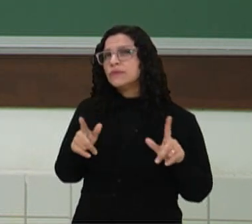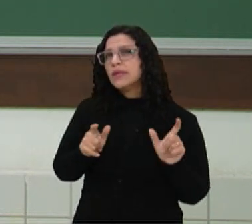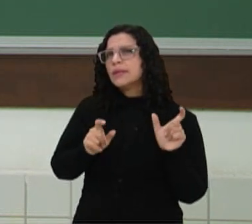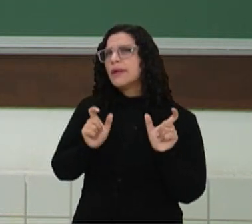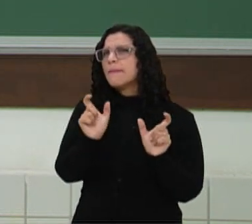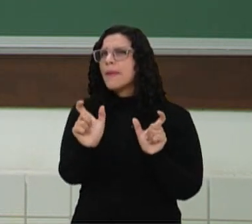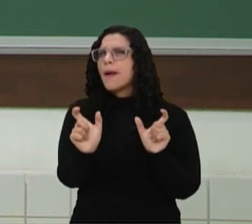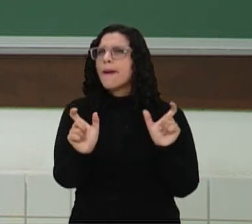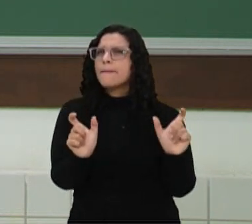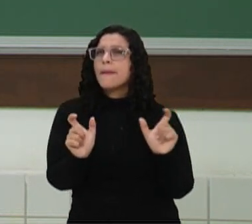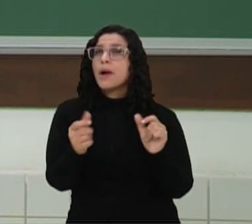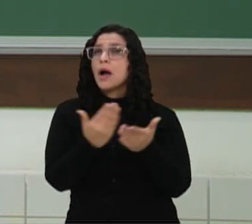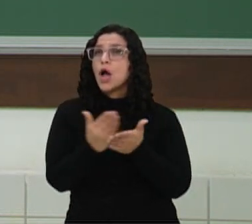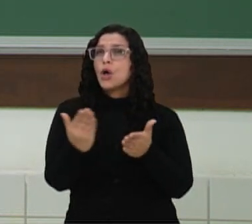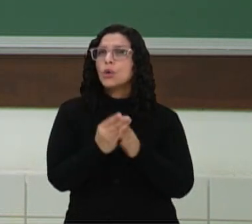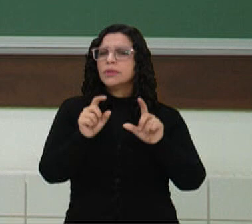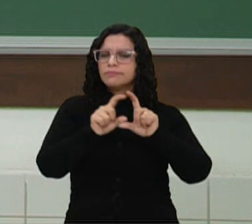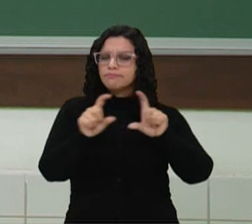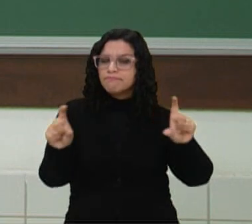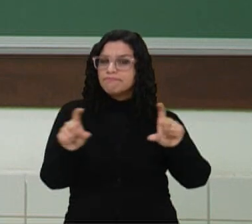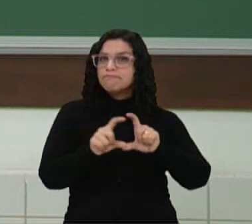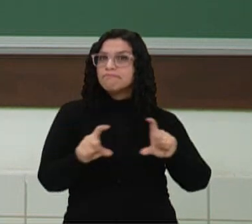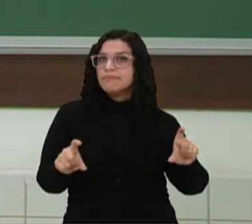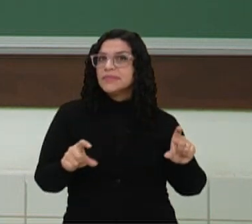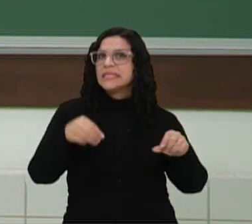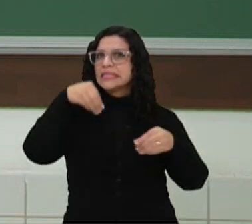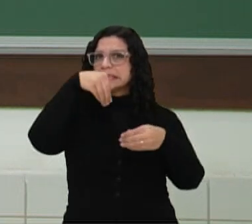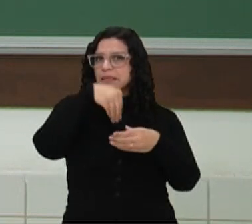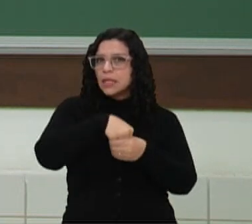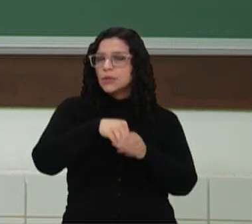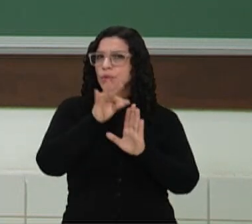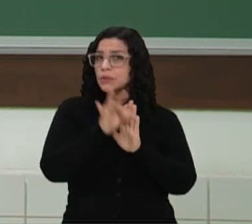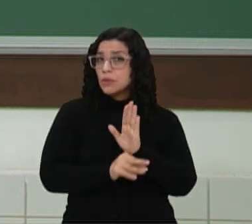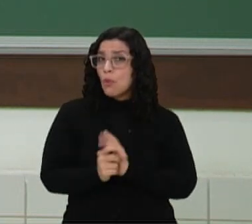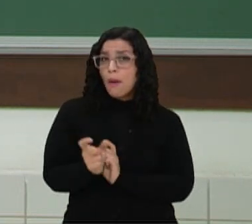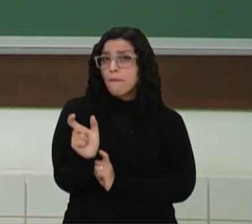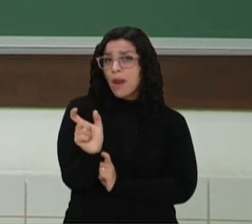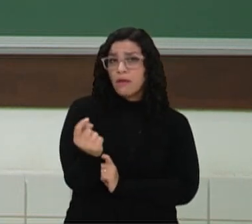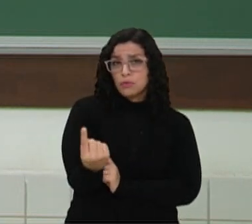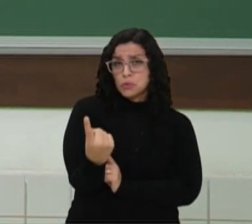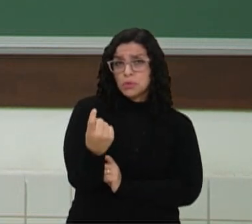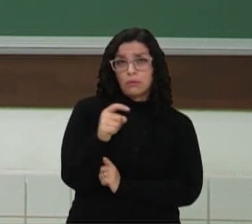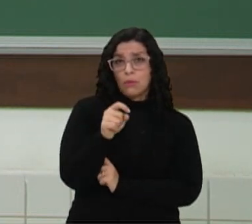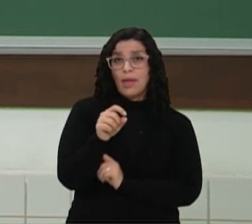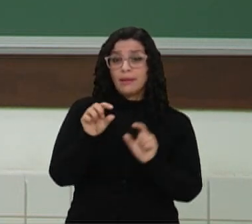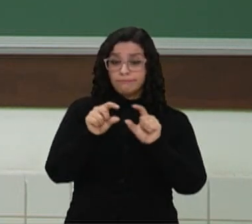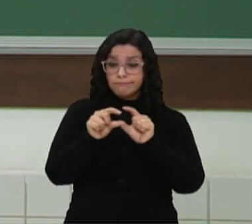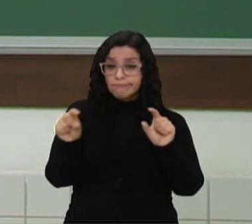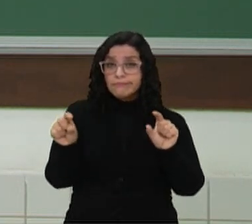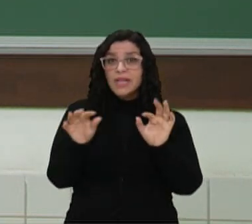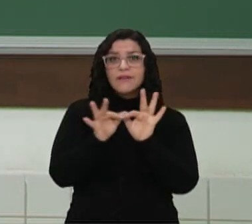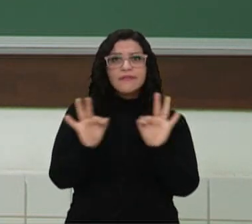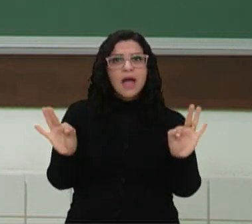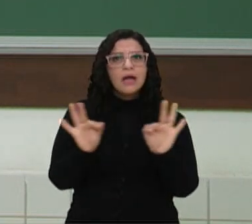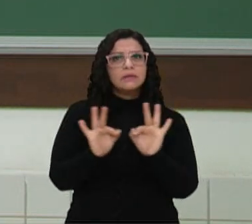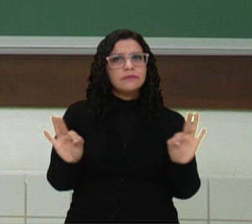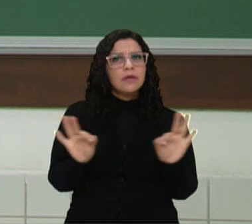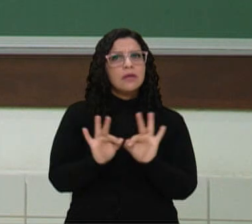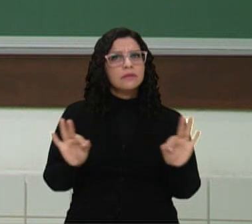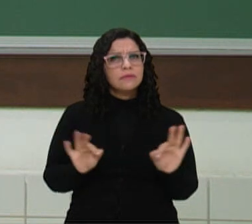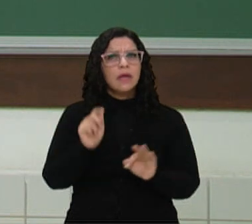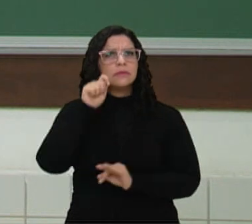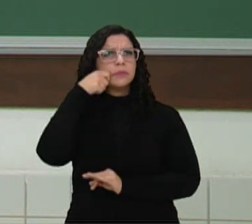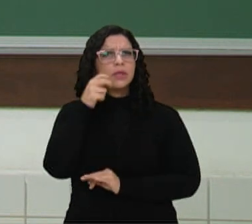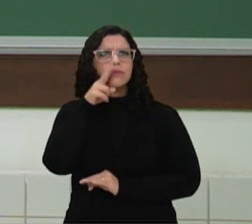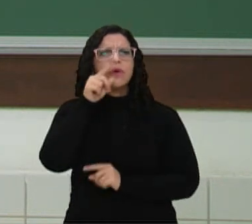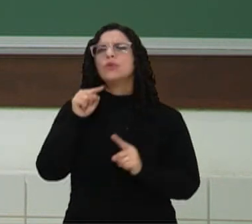deixar vários trechos, não são palavras, não é uma única palavra, aliás, são vários trechos que ela coloca em negrito. Qual foi